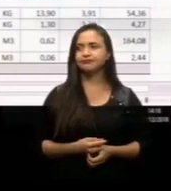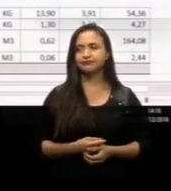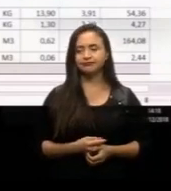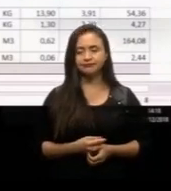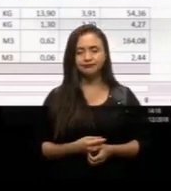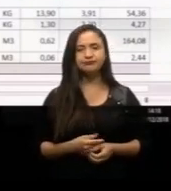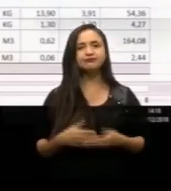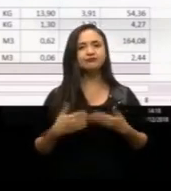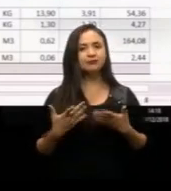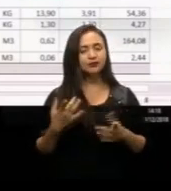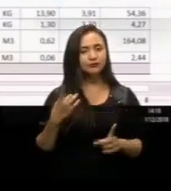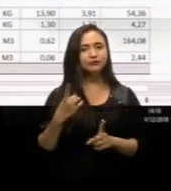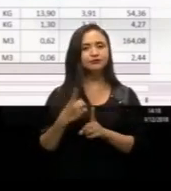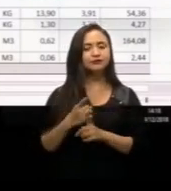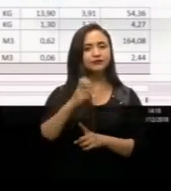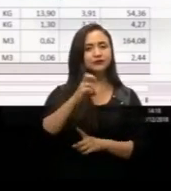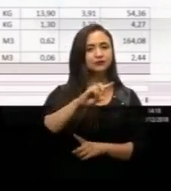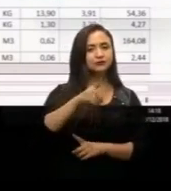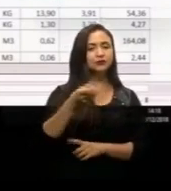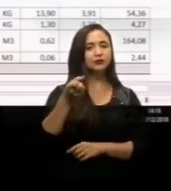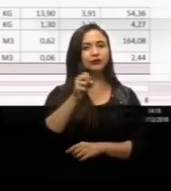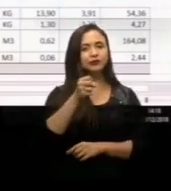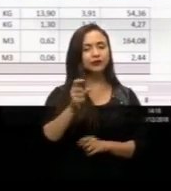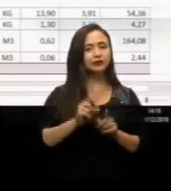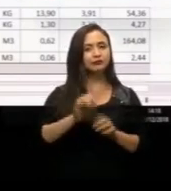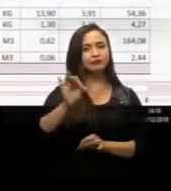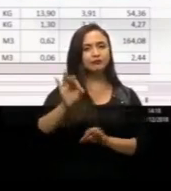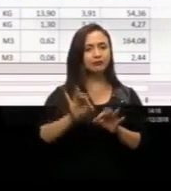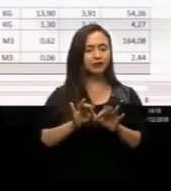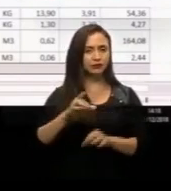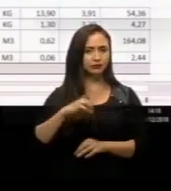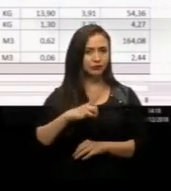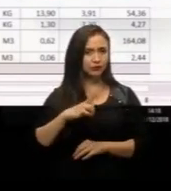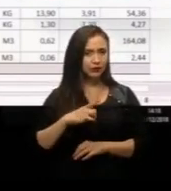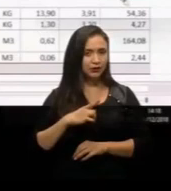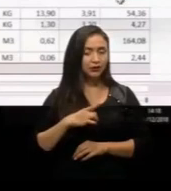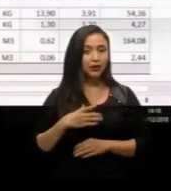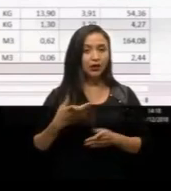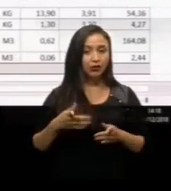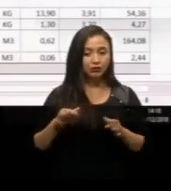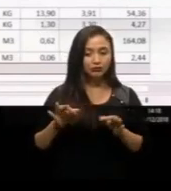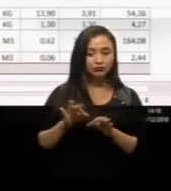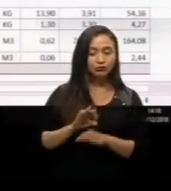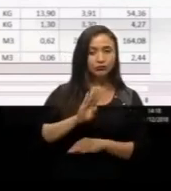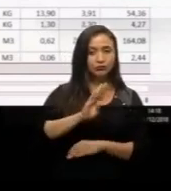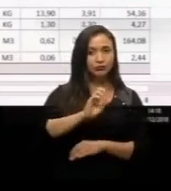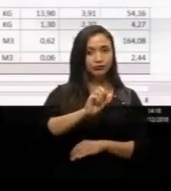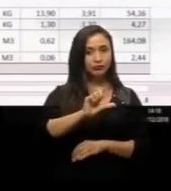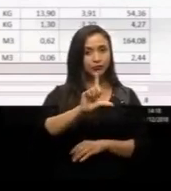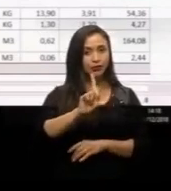Então, a gente chegou em 5,88 metros quadrados de forma. Então, só para executar o baldrame, eu vou gastar